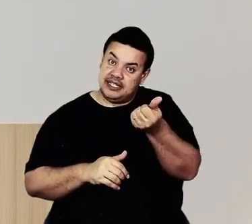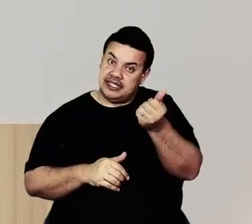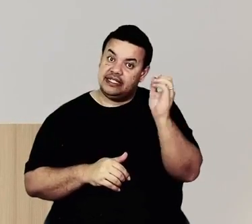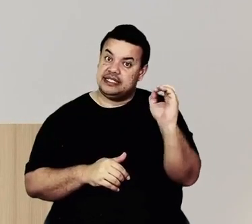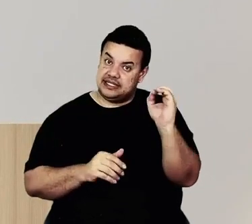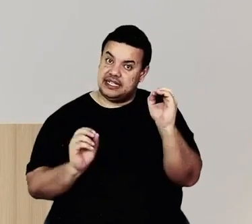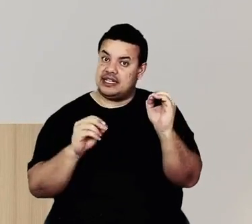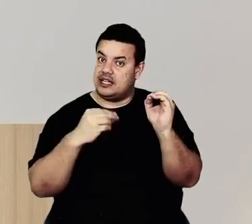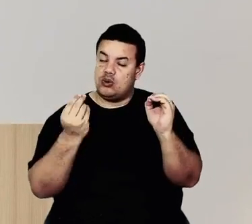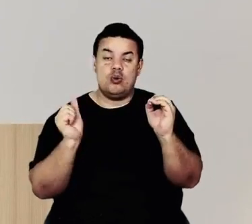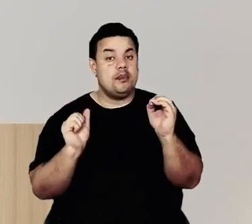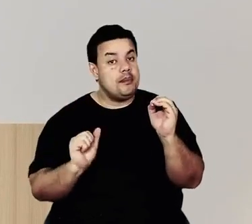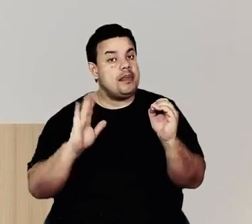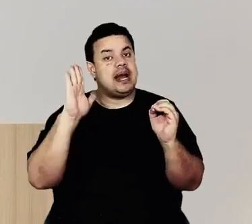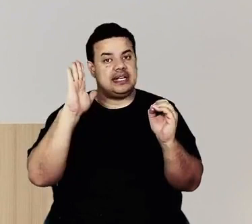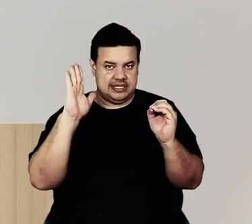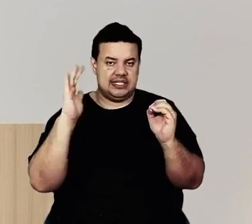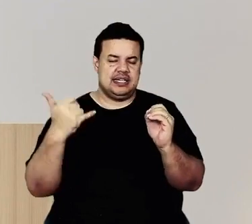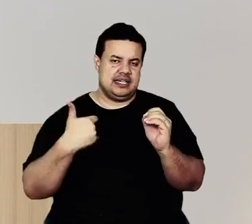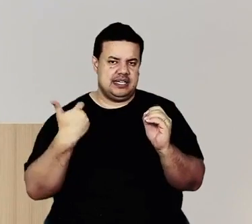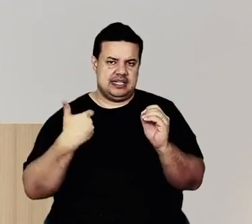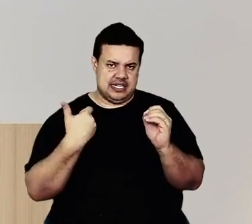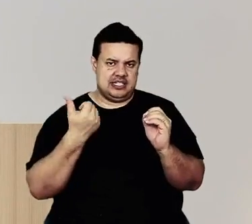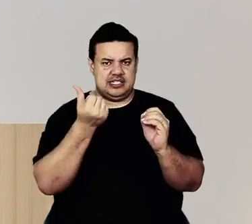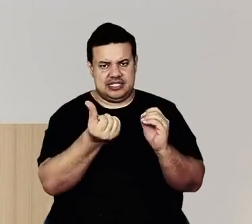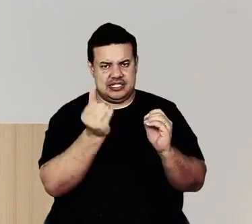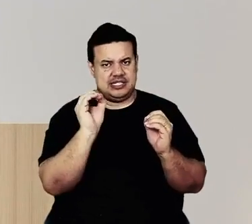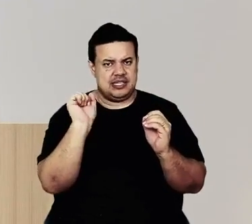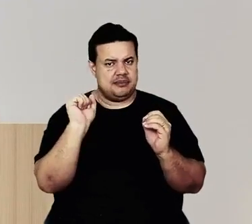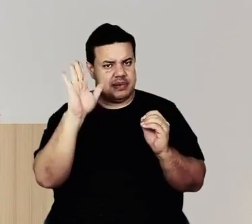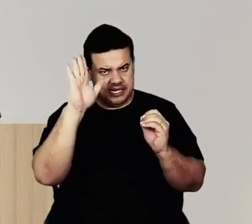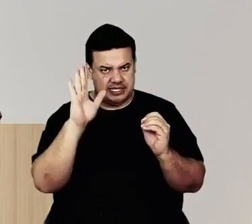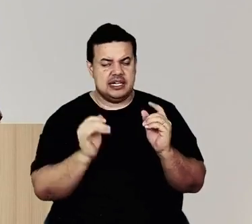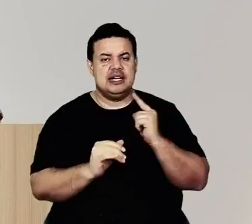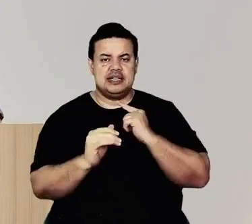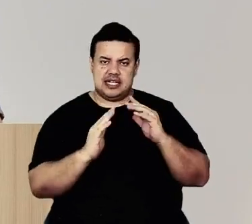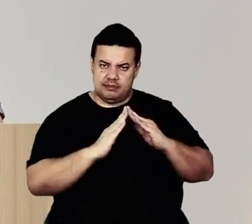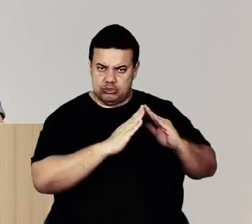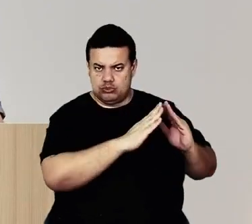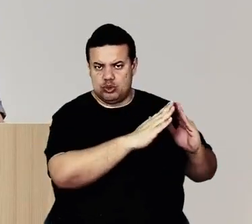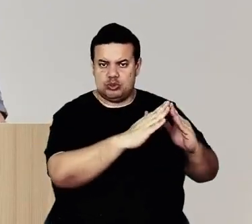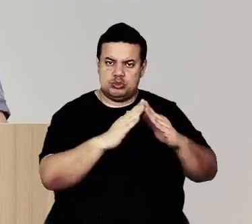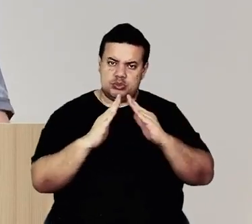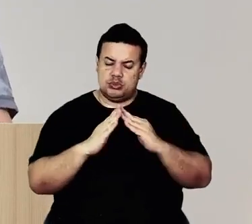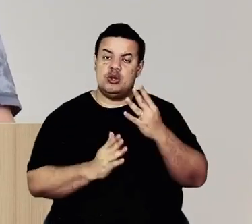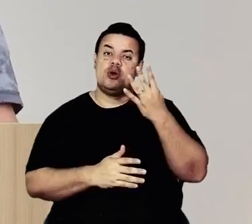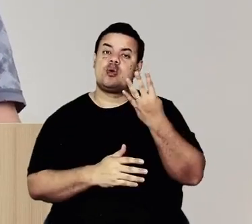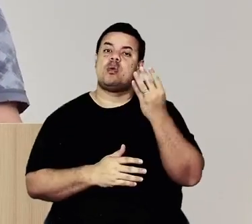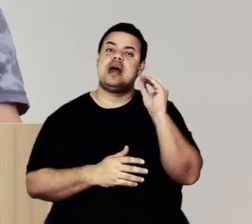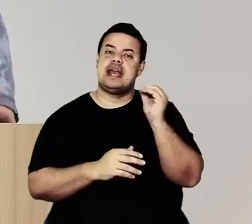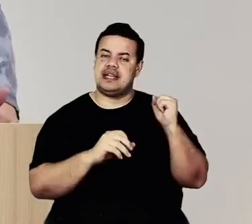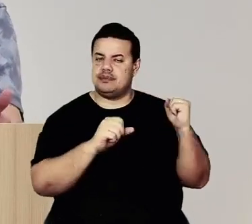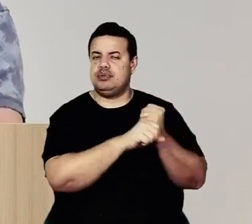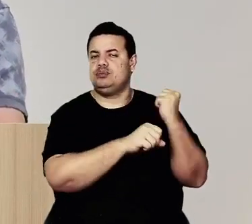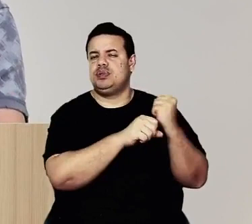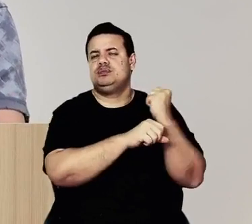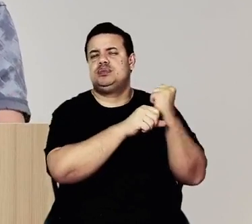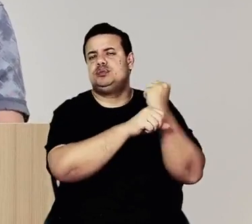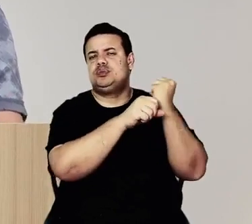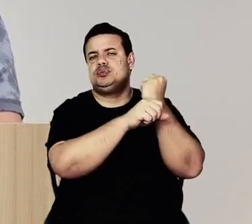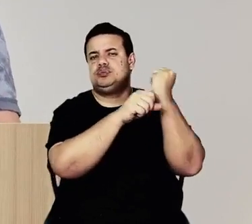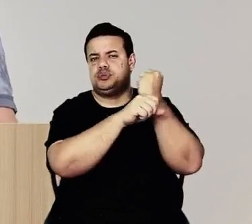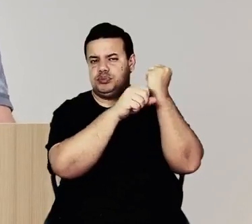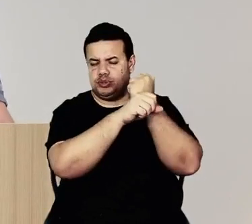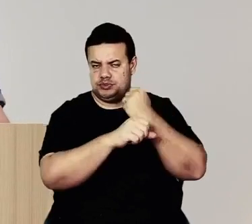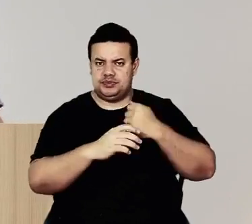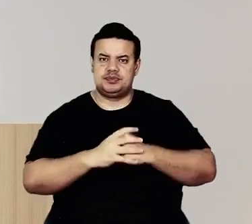anos de idade né São 40 unidades que vão ser construídas a seleção será por